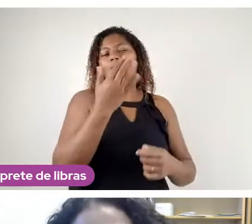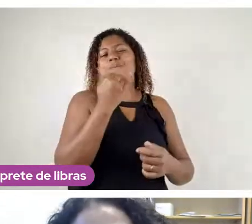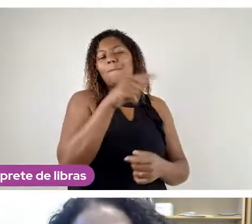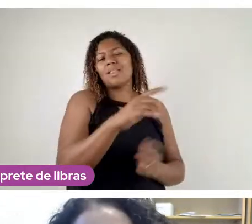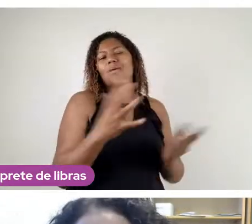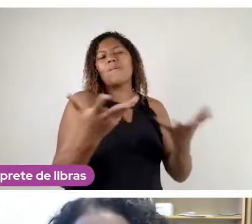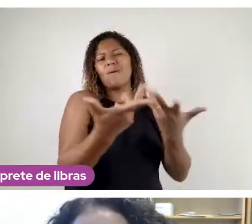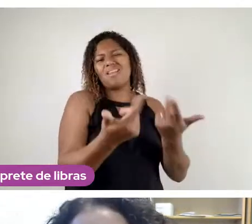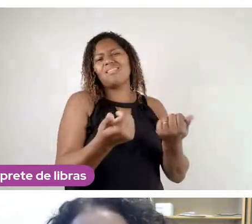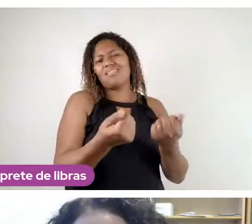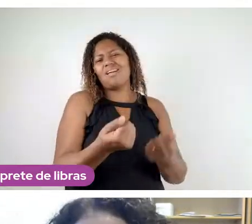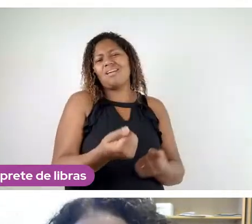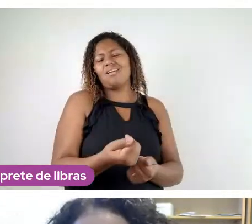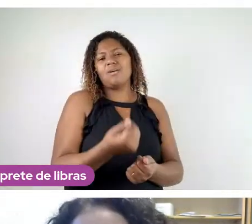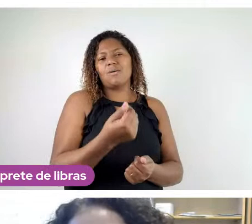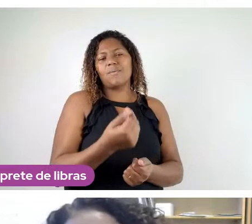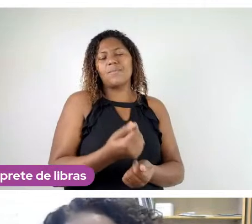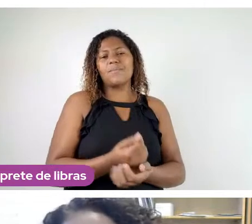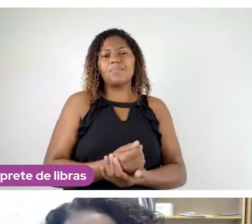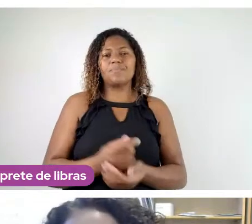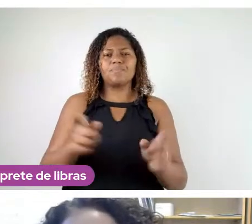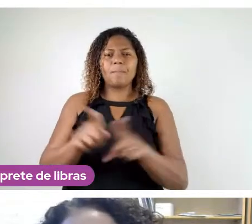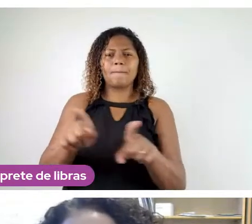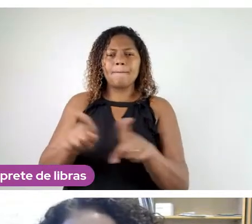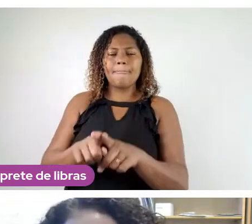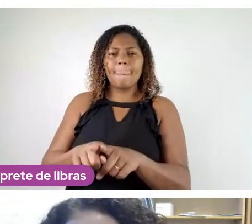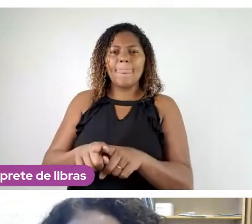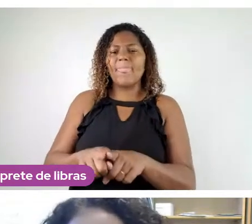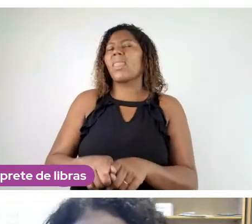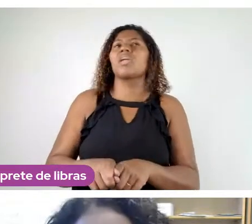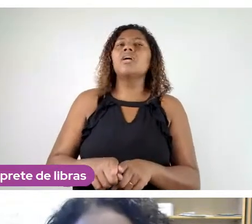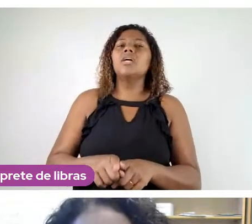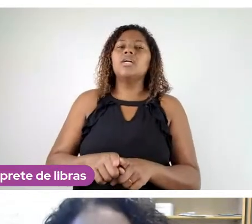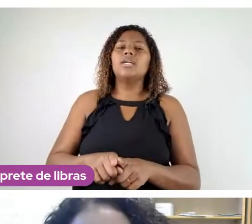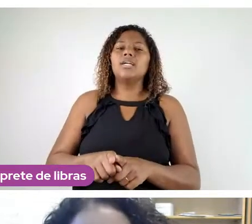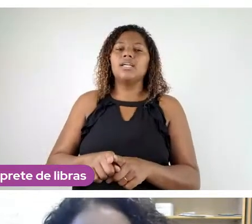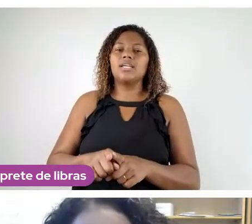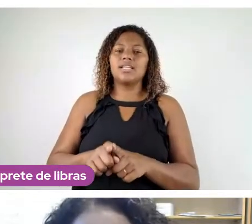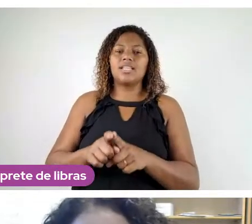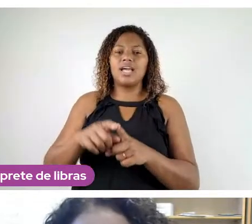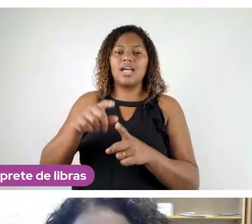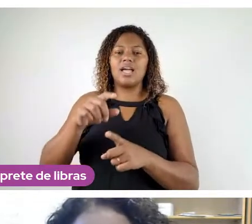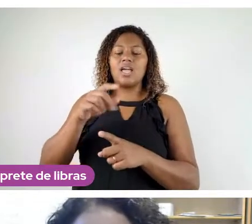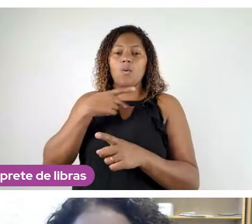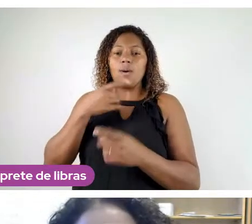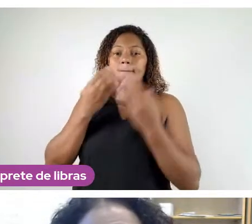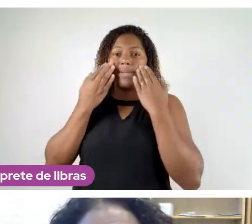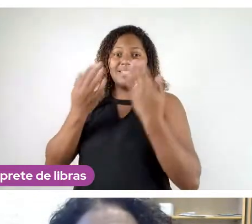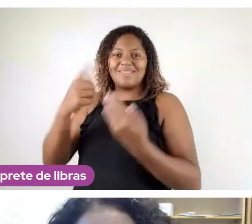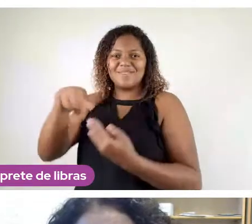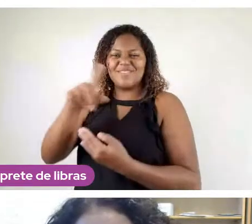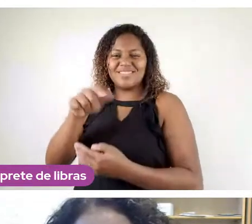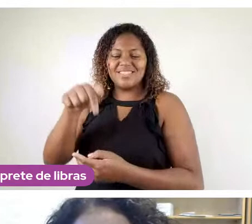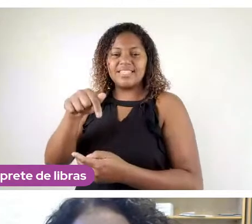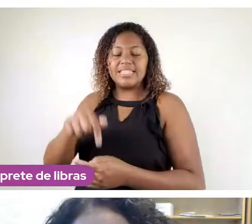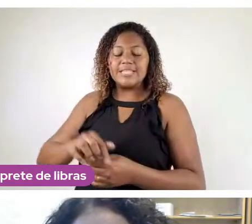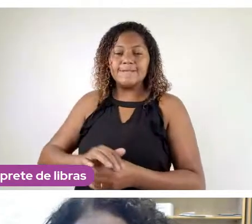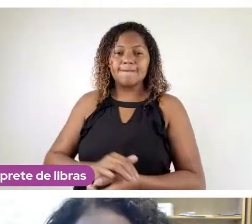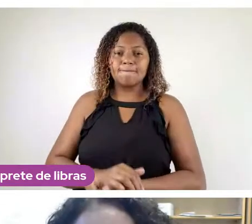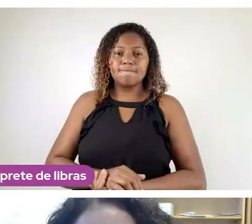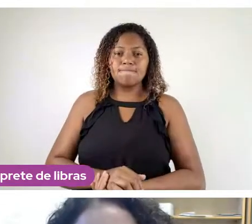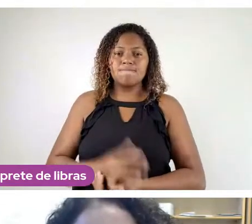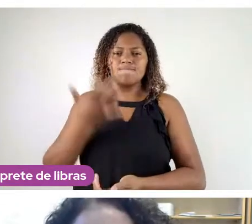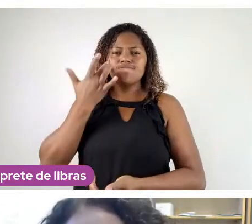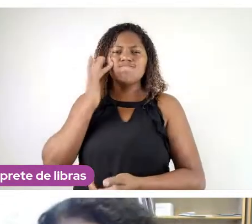né? E também, como foi o caso da ciguatera, né, que eu apresentei, eu acho que